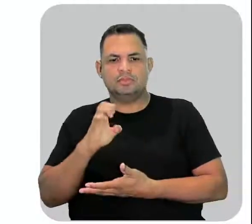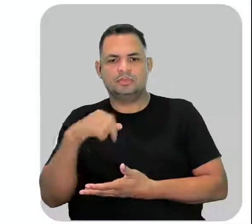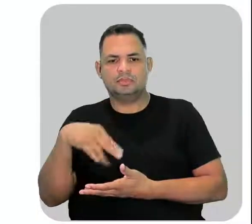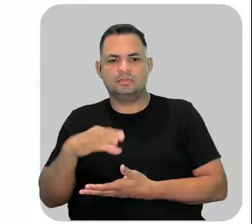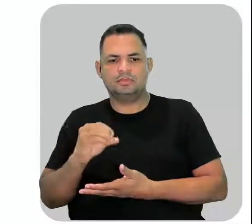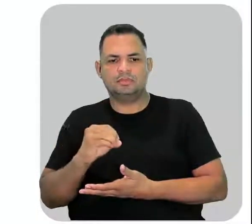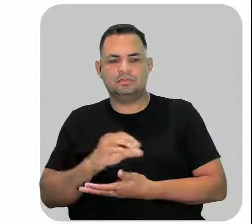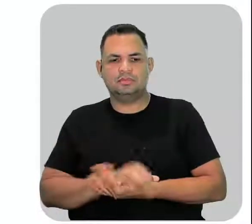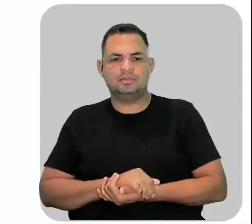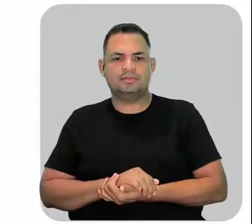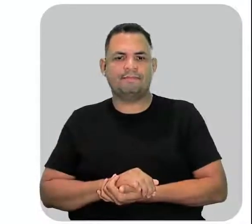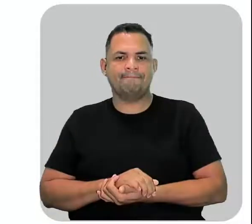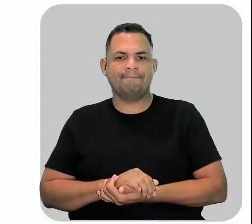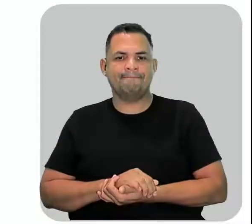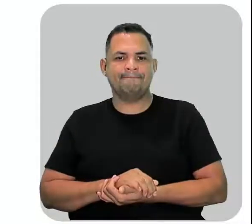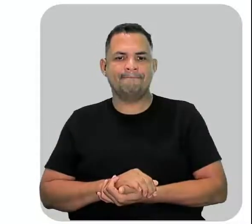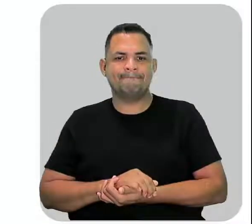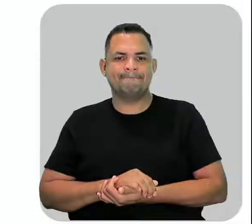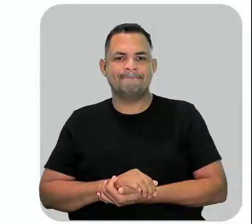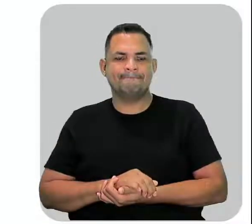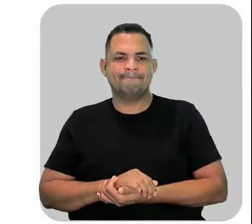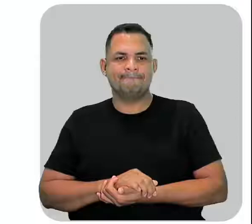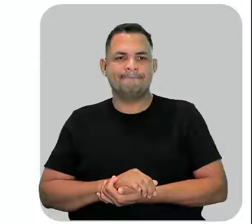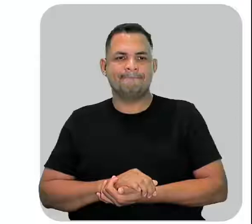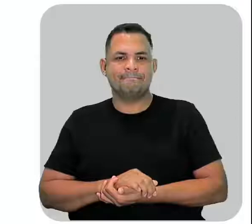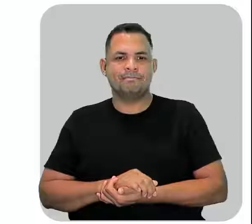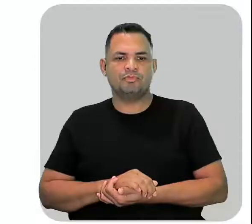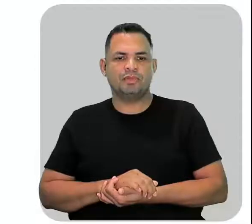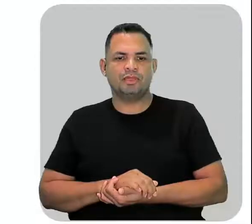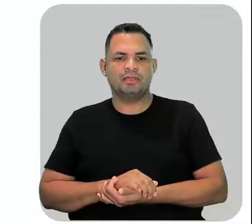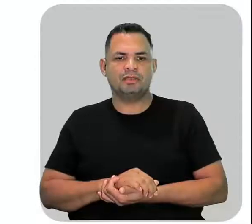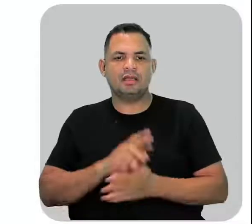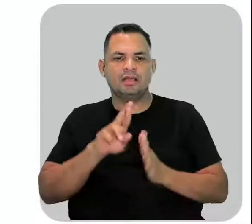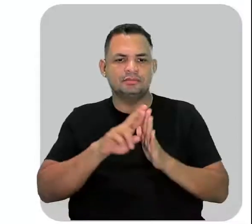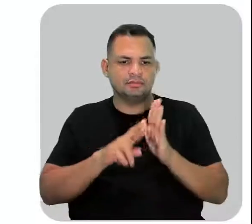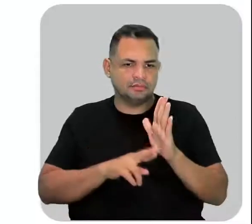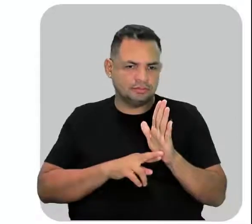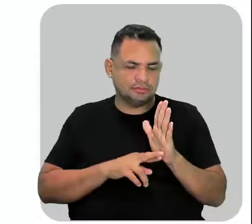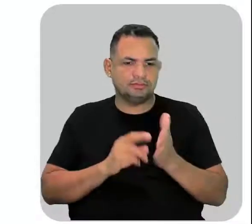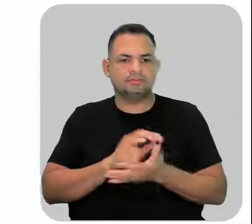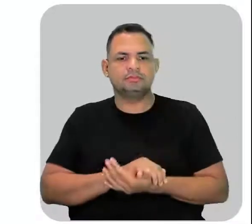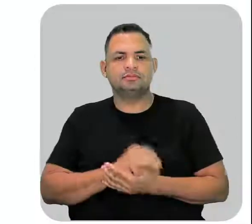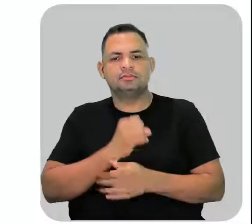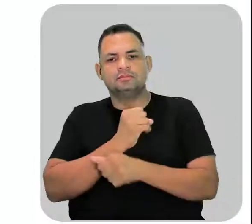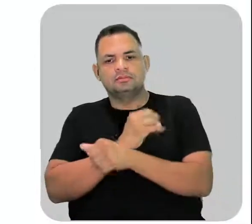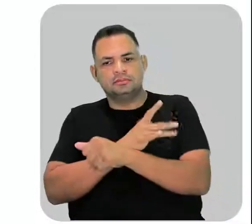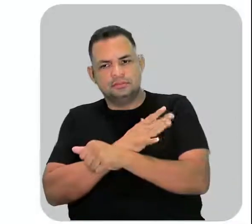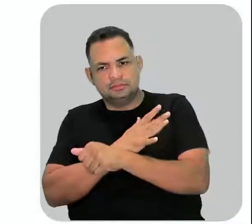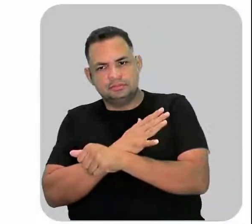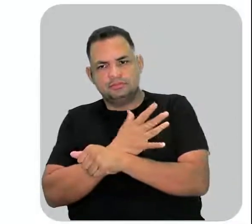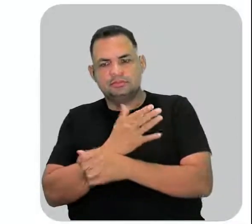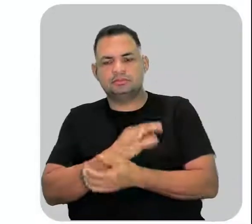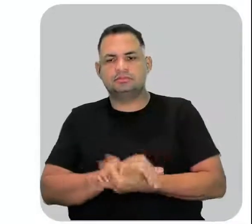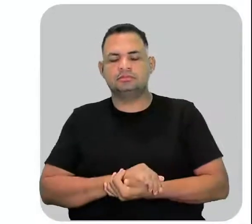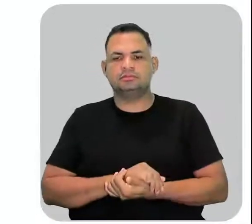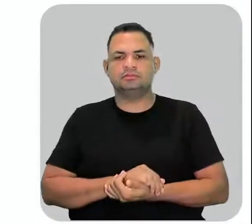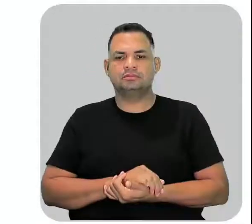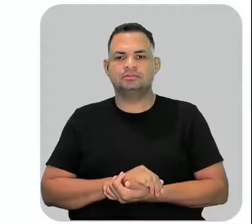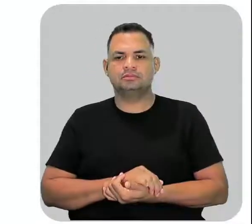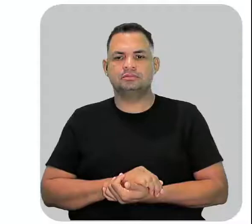de carbono e a insaturação está aqui. De acordo com a regra, em meio ácido, ó, o Hzinho aqui representando o meio